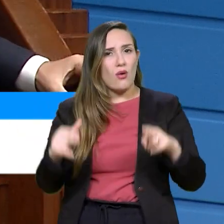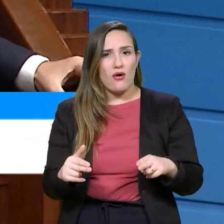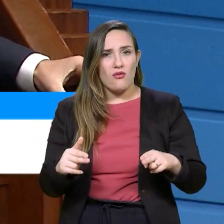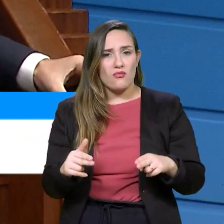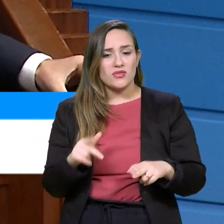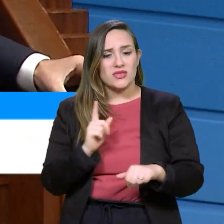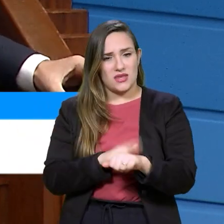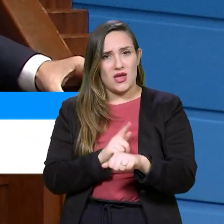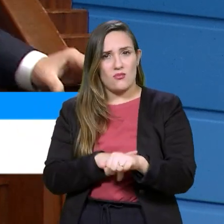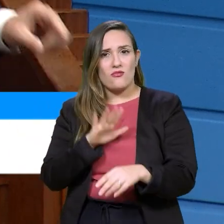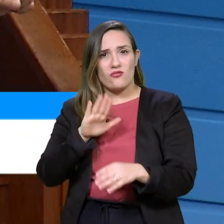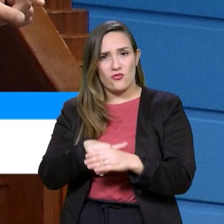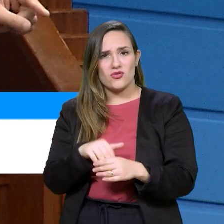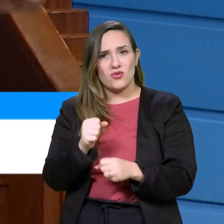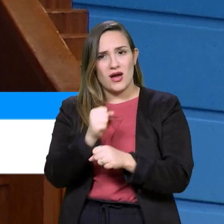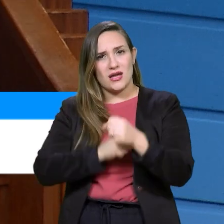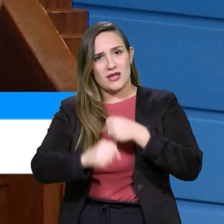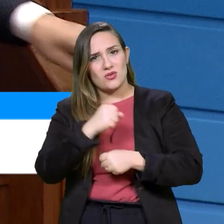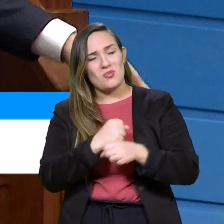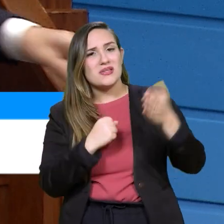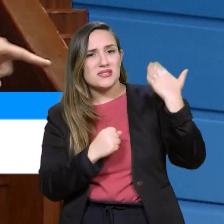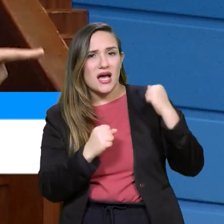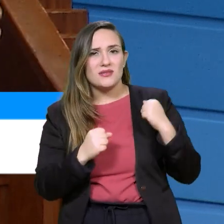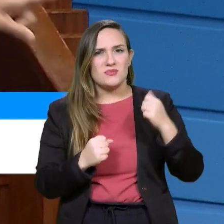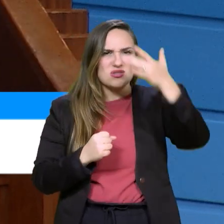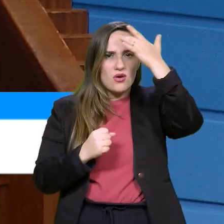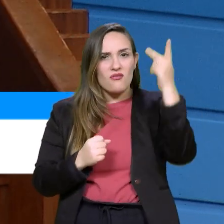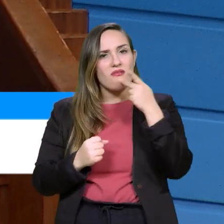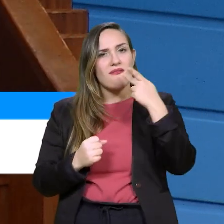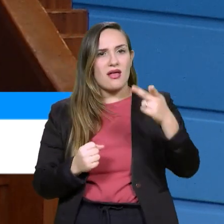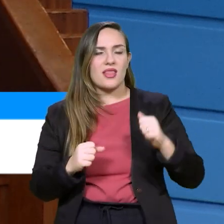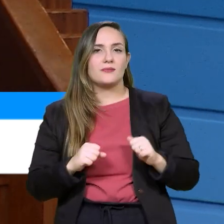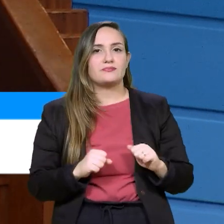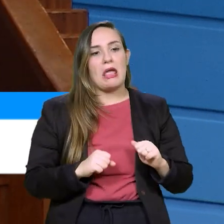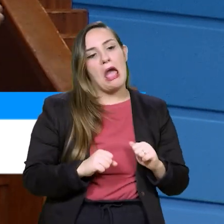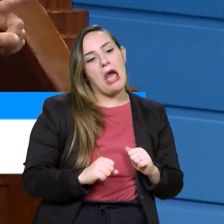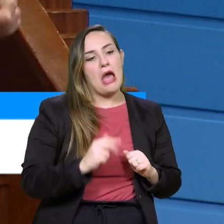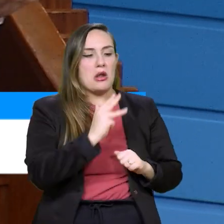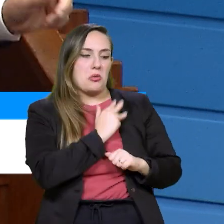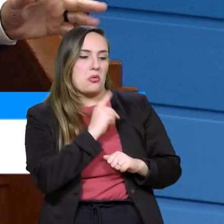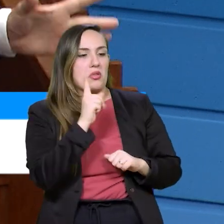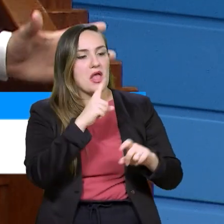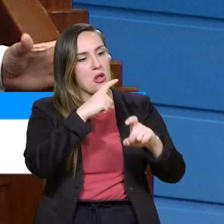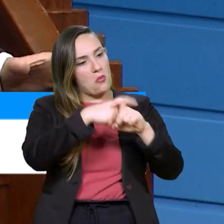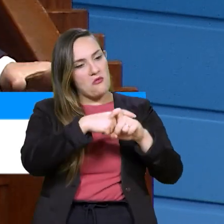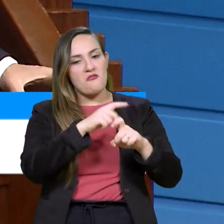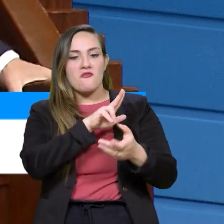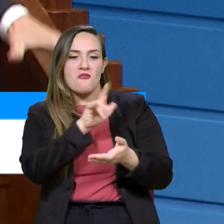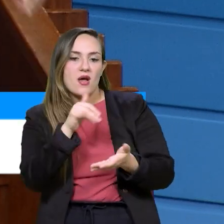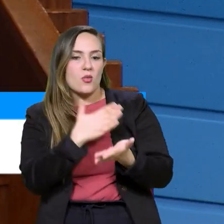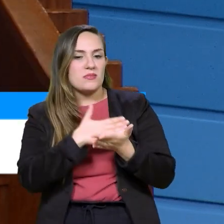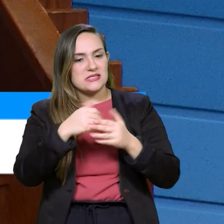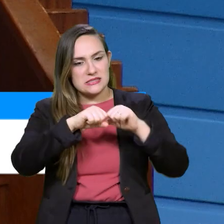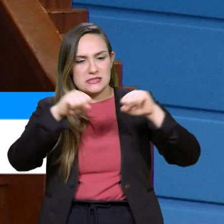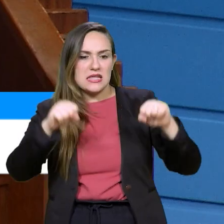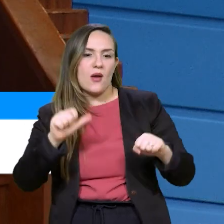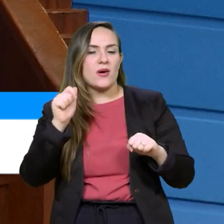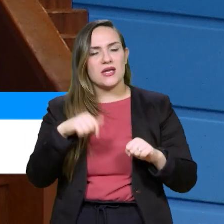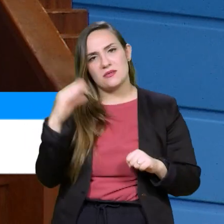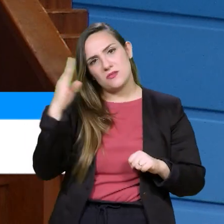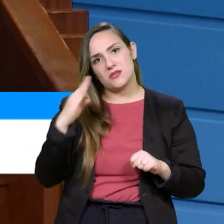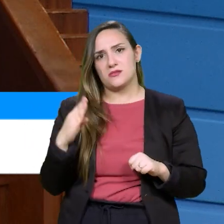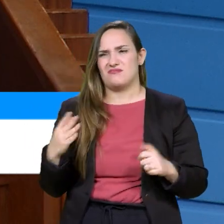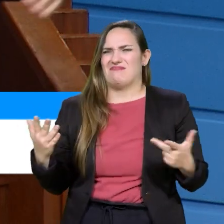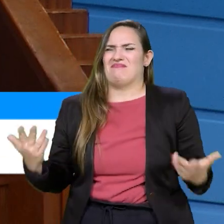Para não acontecer o que aconteceu na eleição passada, por exemplo, alguém chegar e falar: o Lula